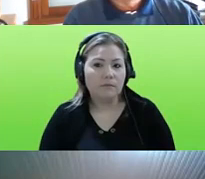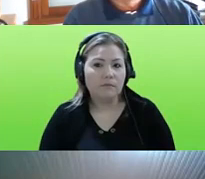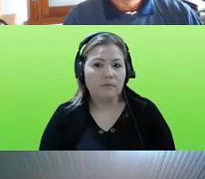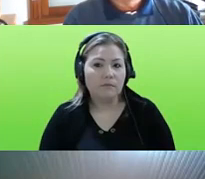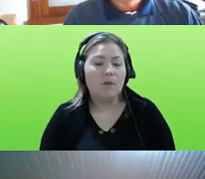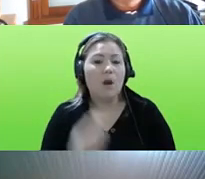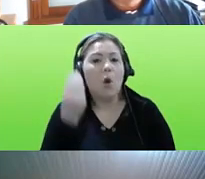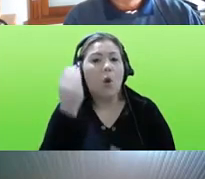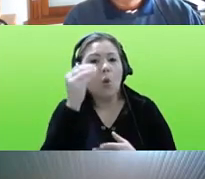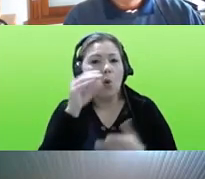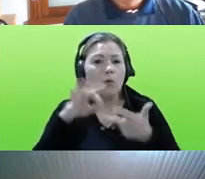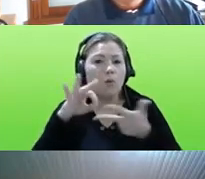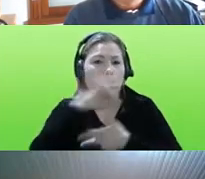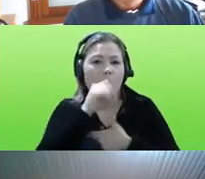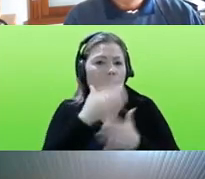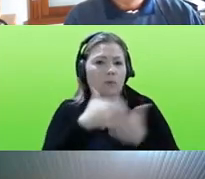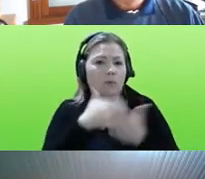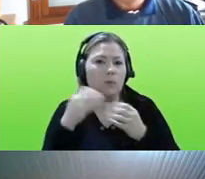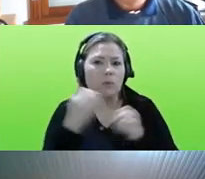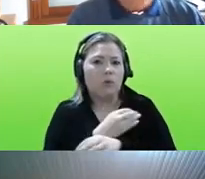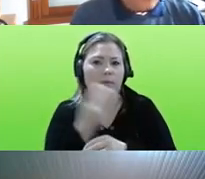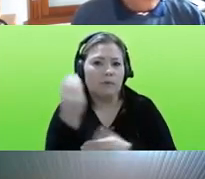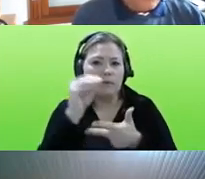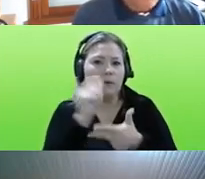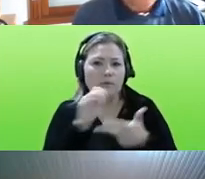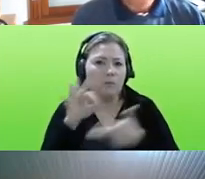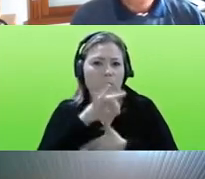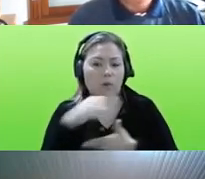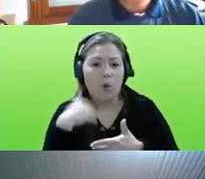colocando lá no Moodle. Eu coloquei aqui